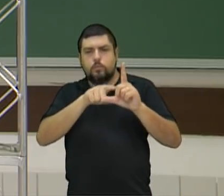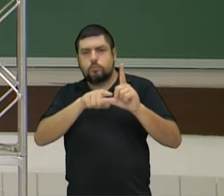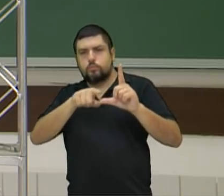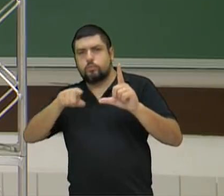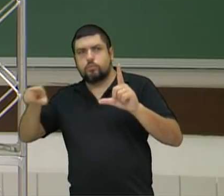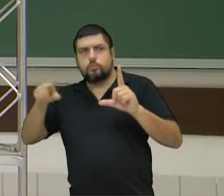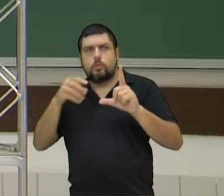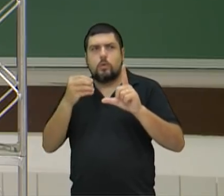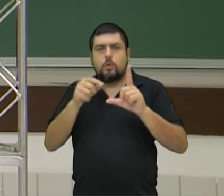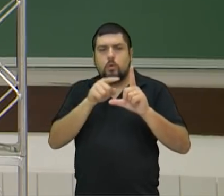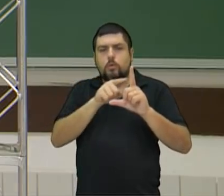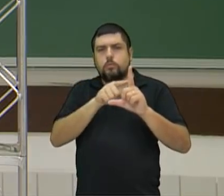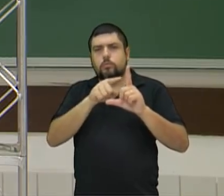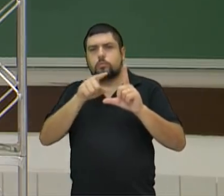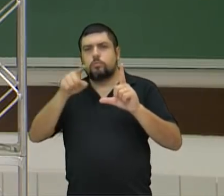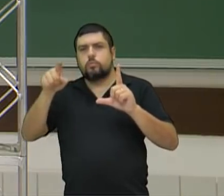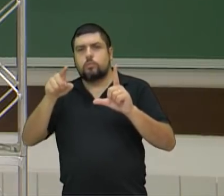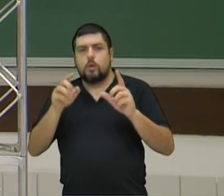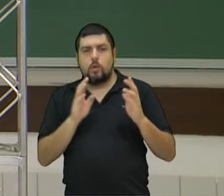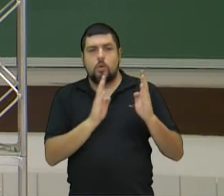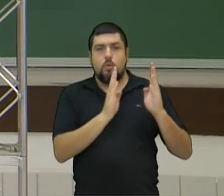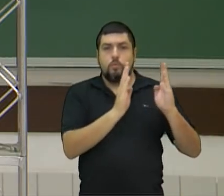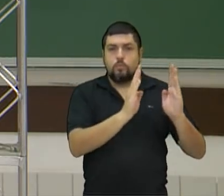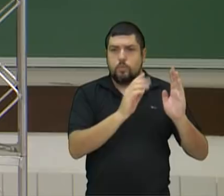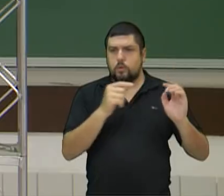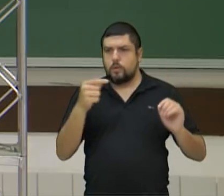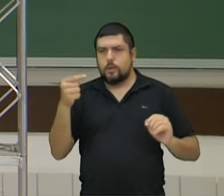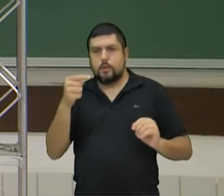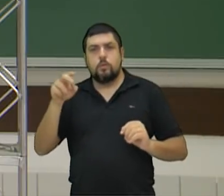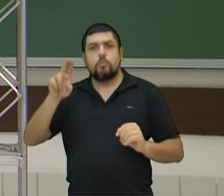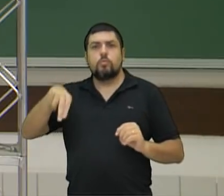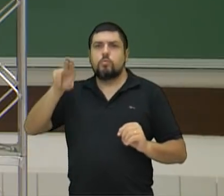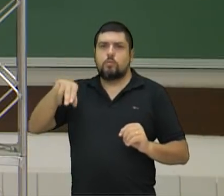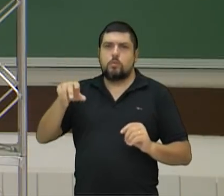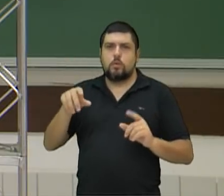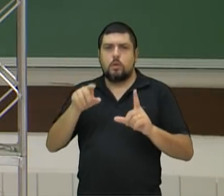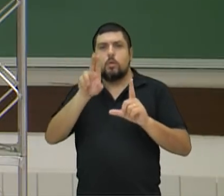esse módulo de x mais 1 dar negativo nunca, certo? Muito bem.